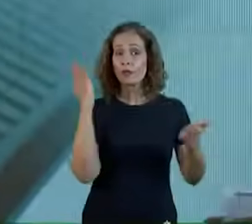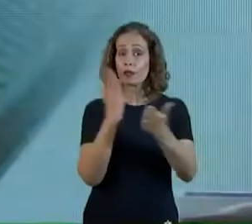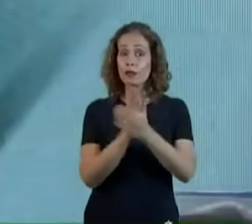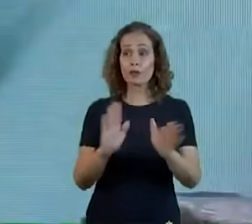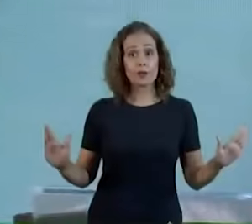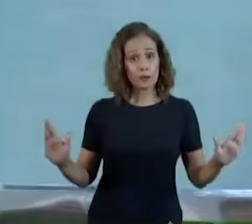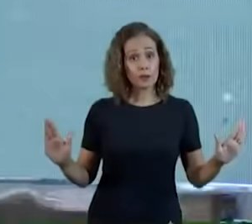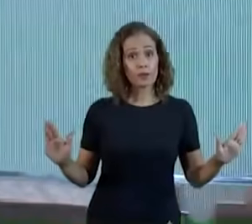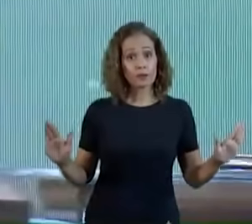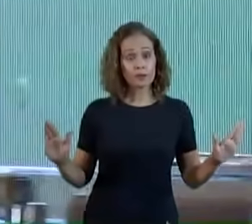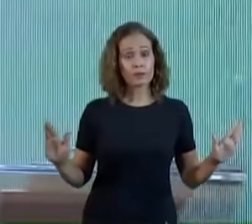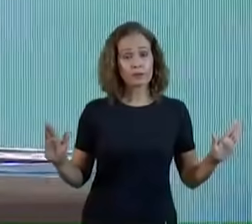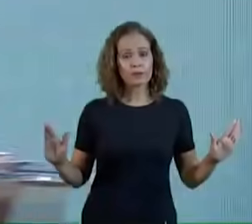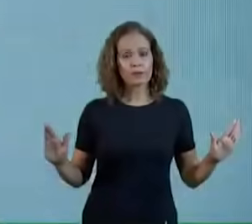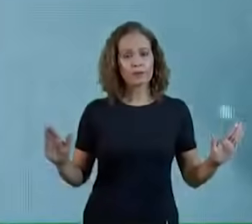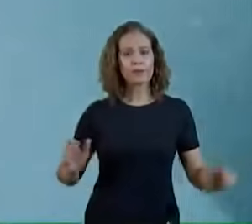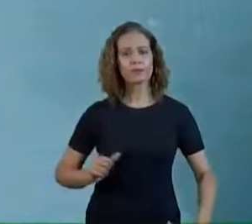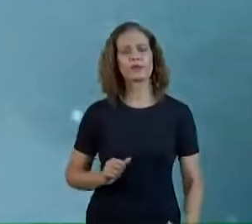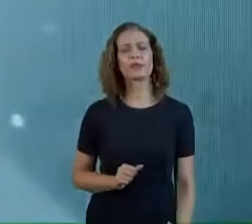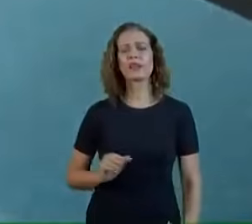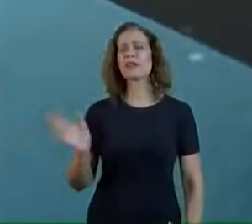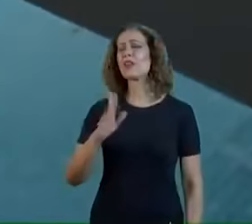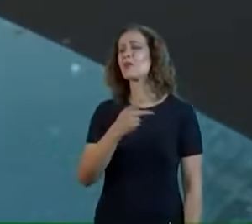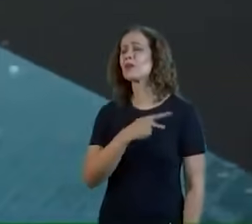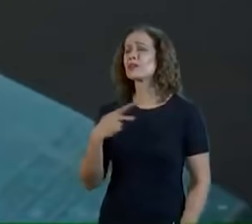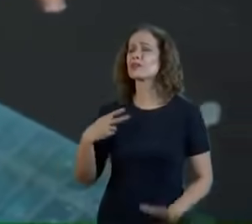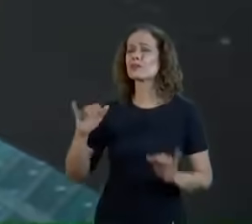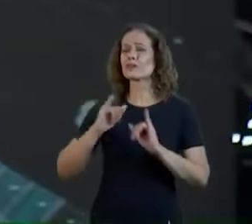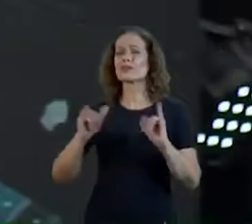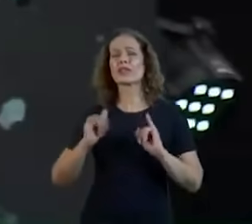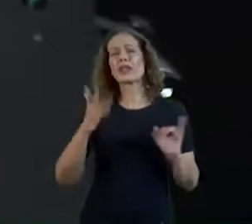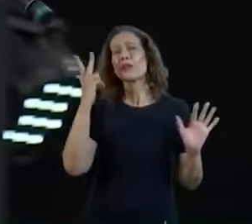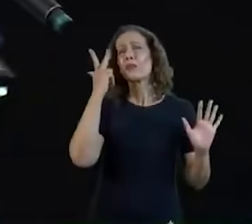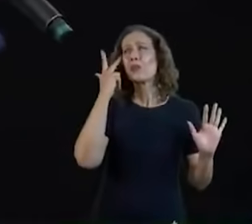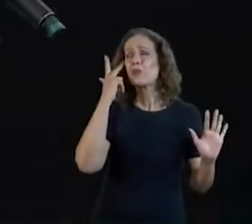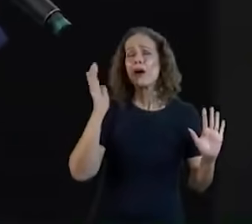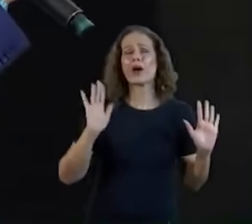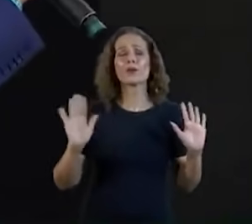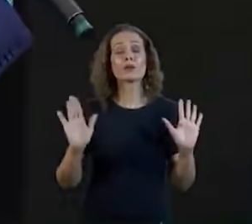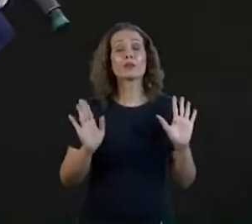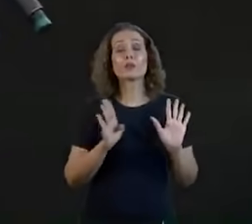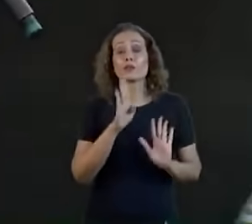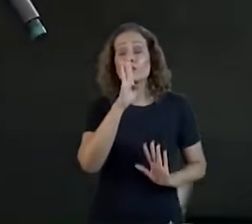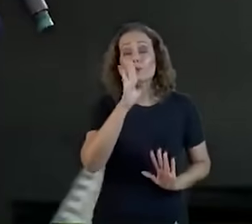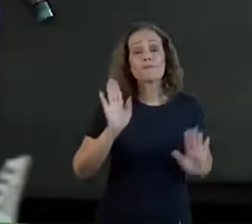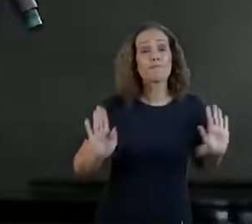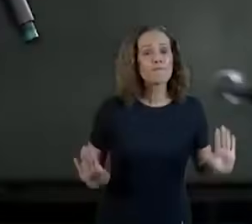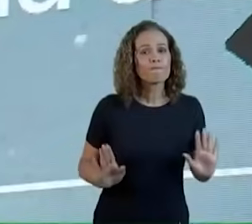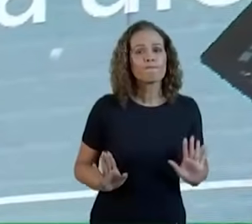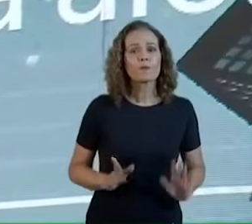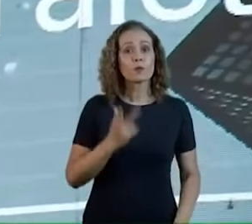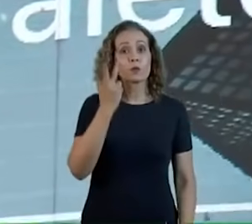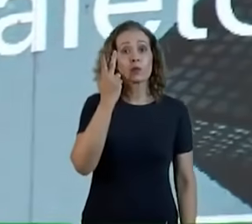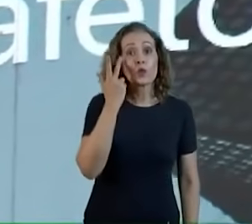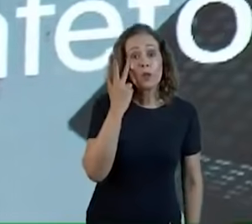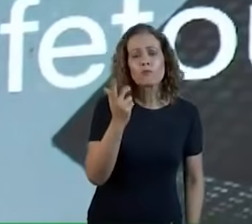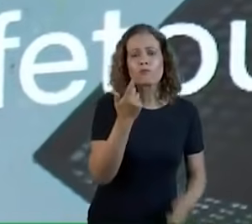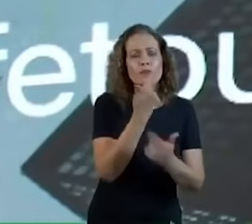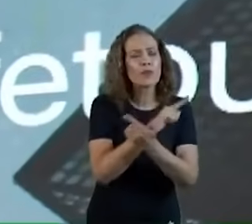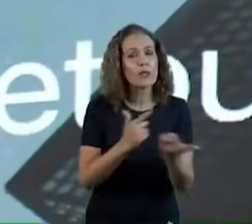acabou. Não, pastor, eu estou querendo dizer normal no sentido, irmãos, não vai ter mais